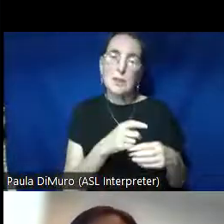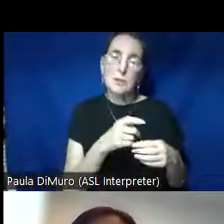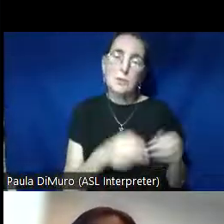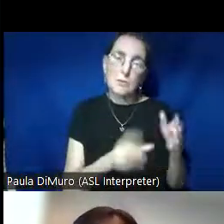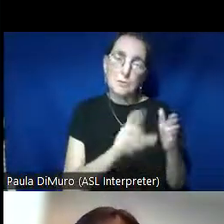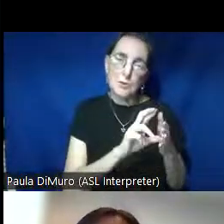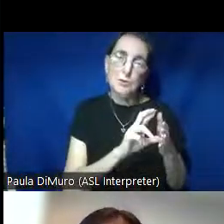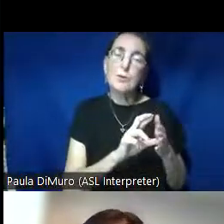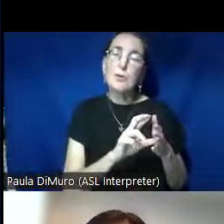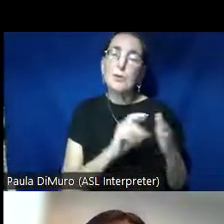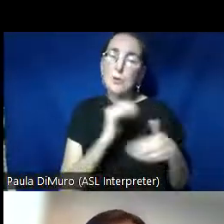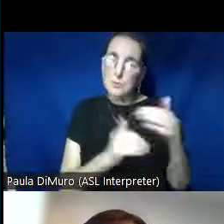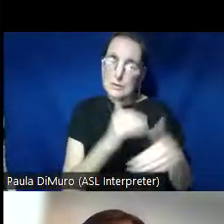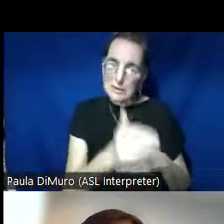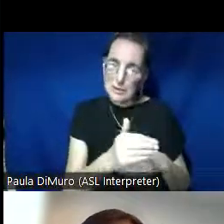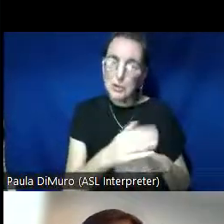públicos.